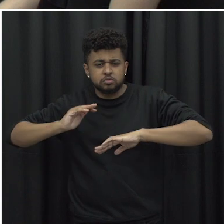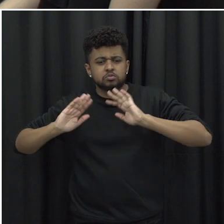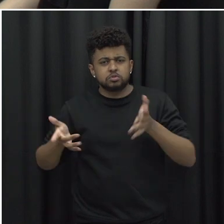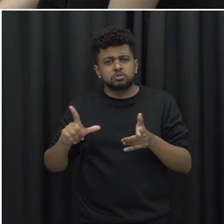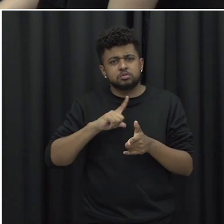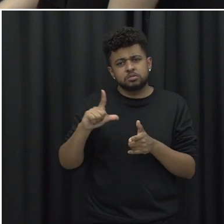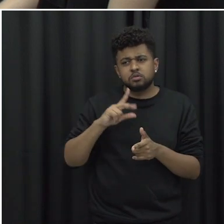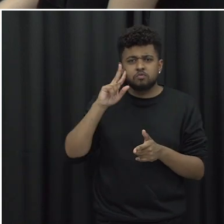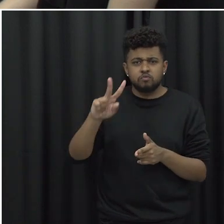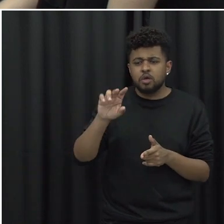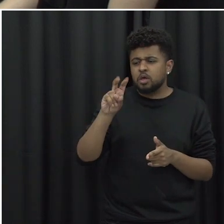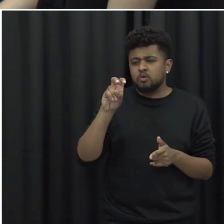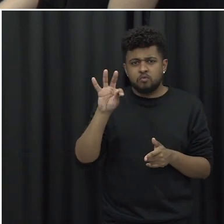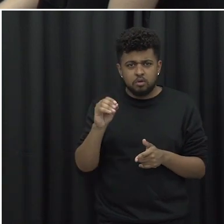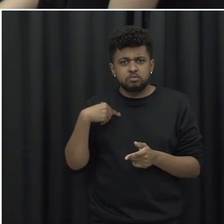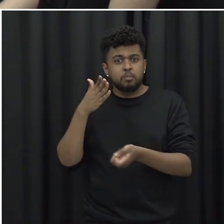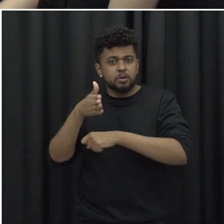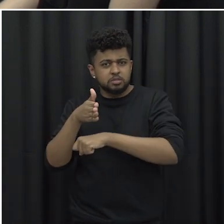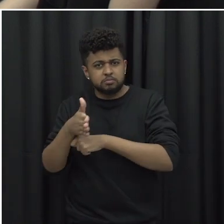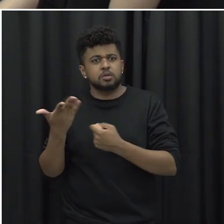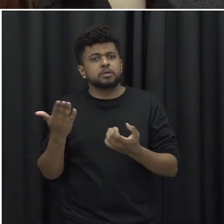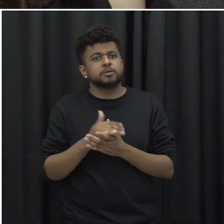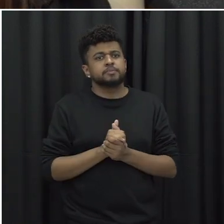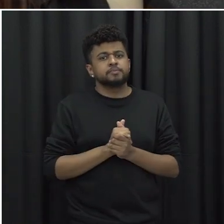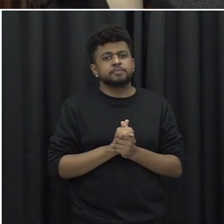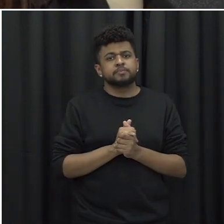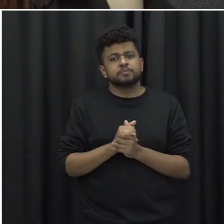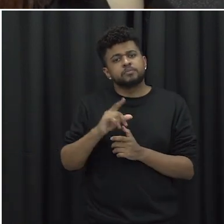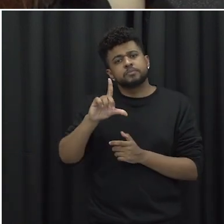tinham interesse e curiosidade até para saber todas